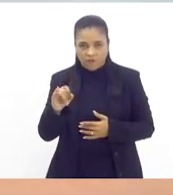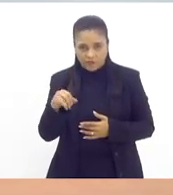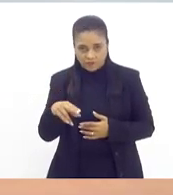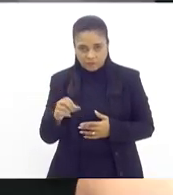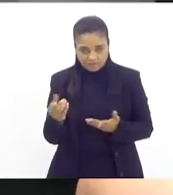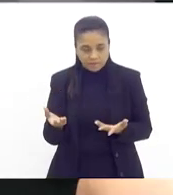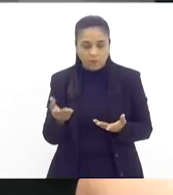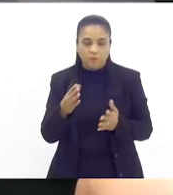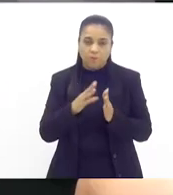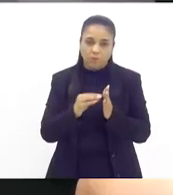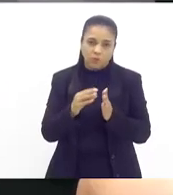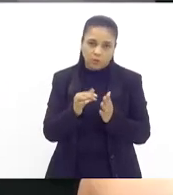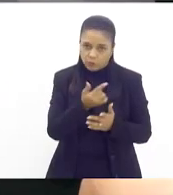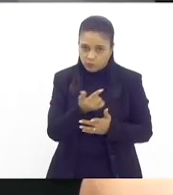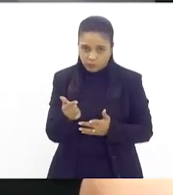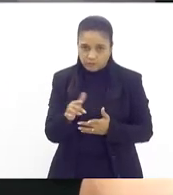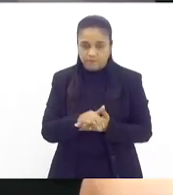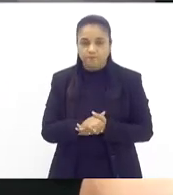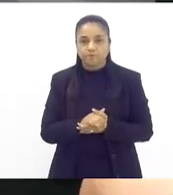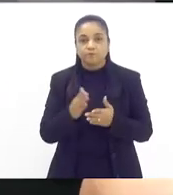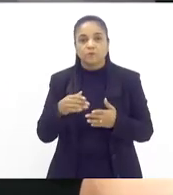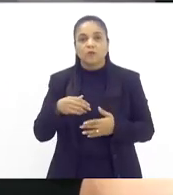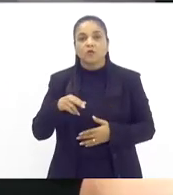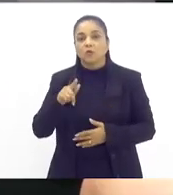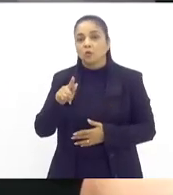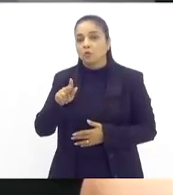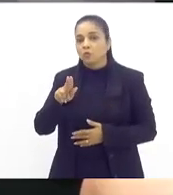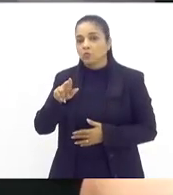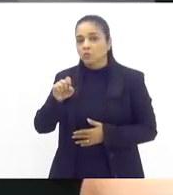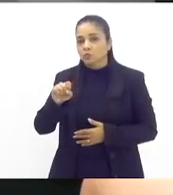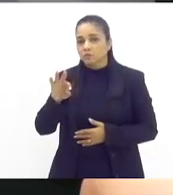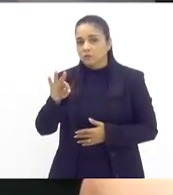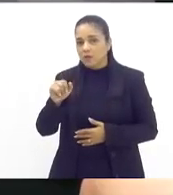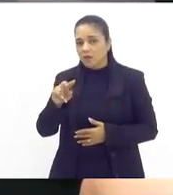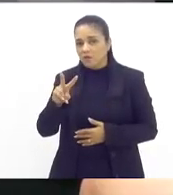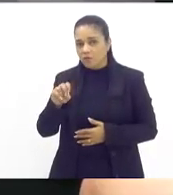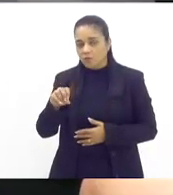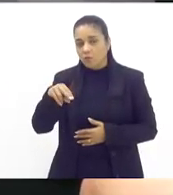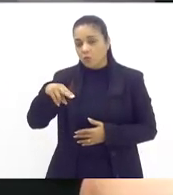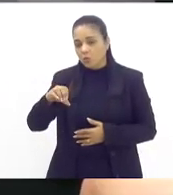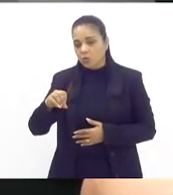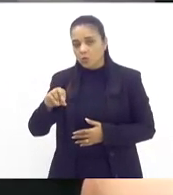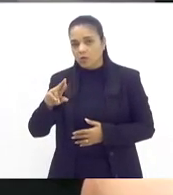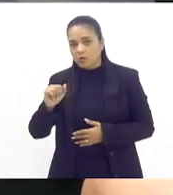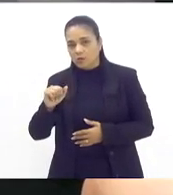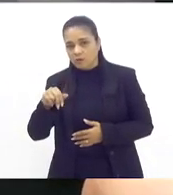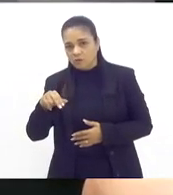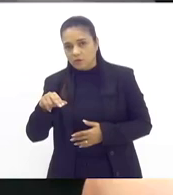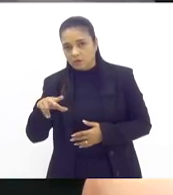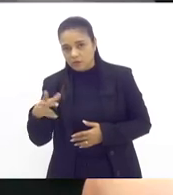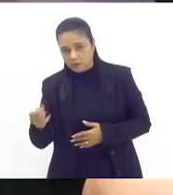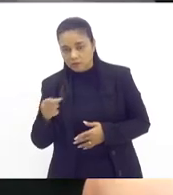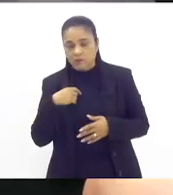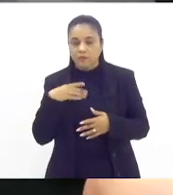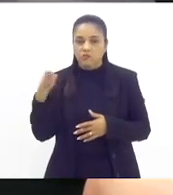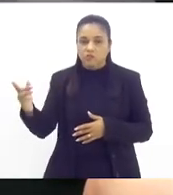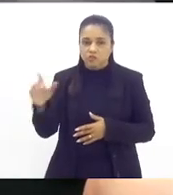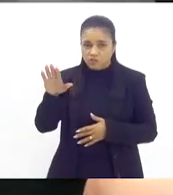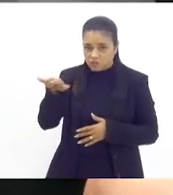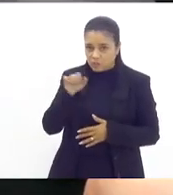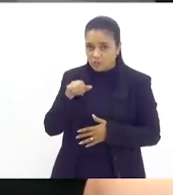Vamos lá. Gustavo Noronha, da Associação Brasileira de Direito Financeiro, já chamando para cá também o Leonardo